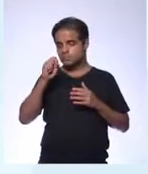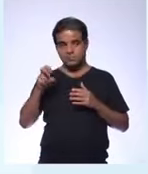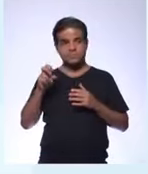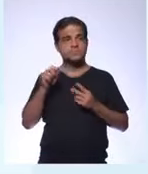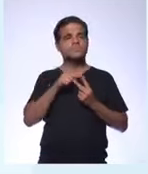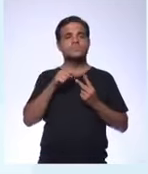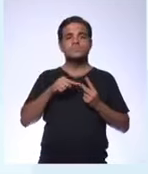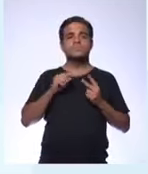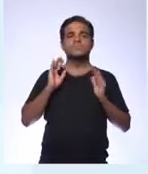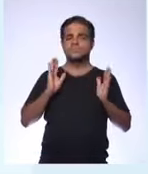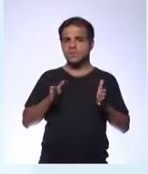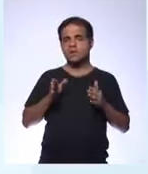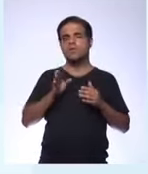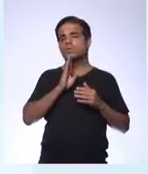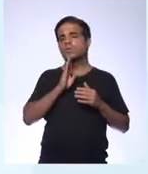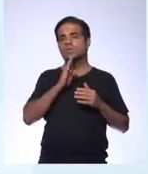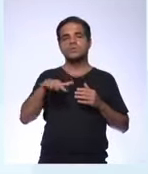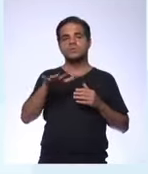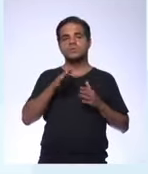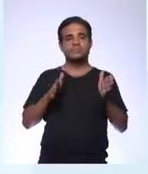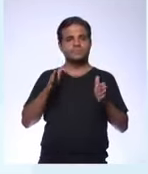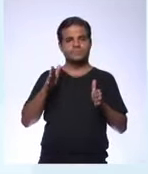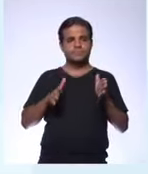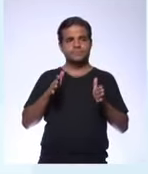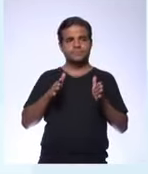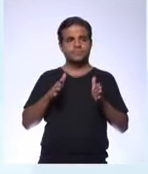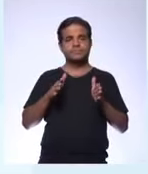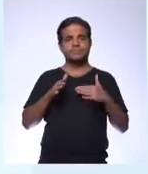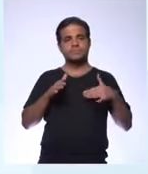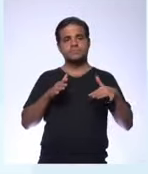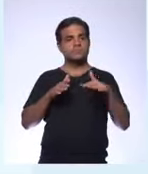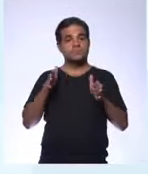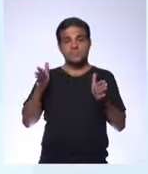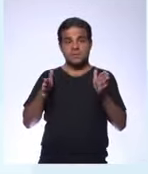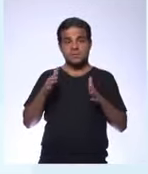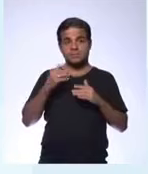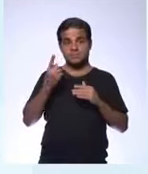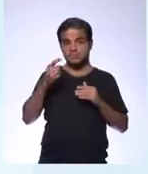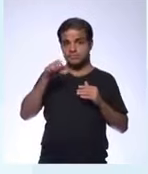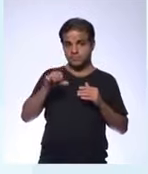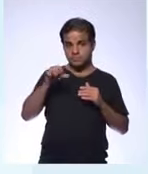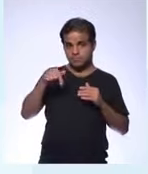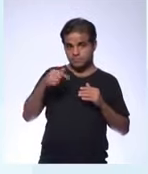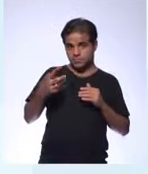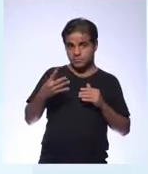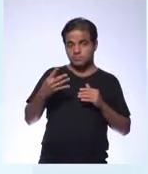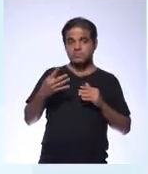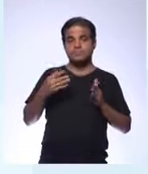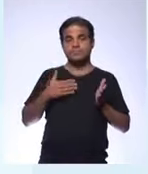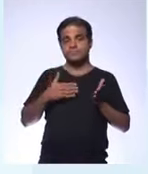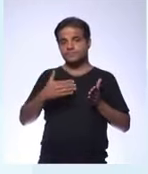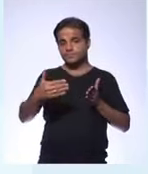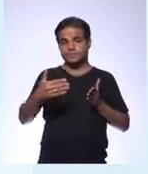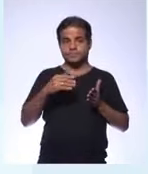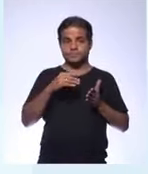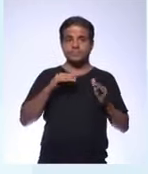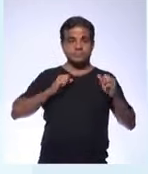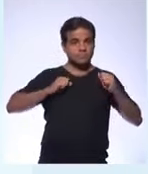mandatos já ficam conhecidos aí como a época da distinção, porque a partir de 1974 vão começar